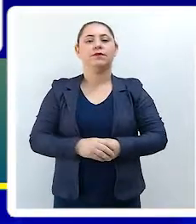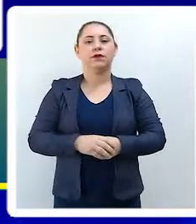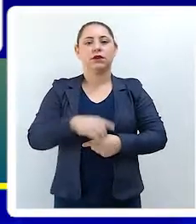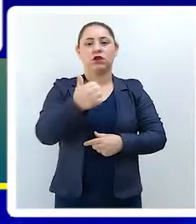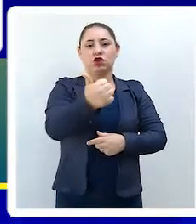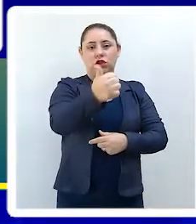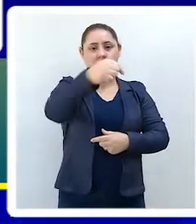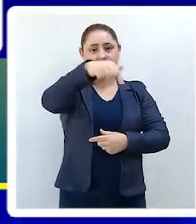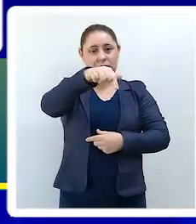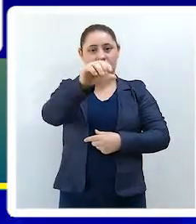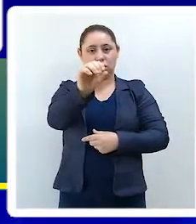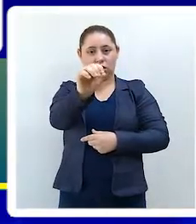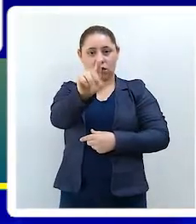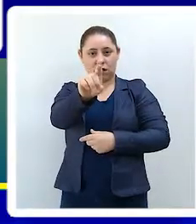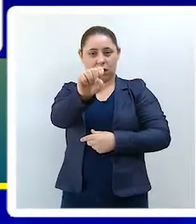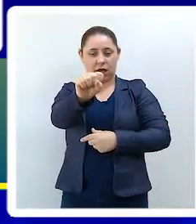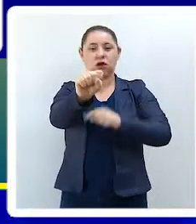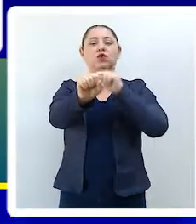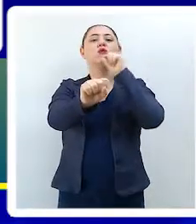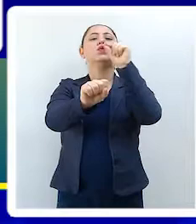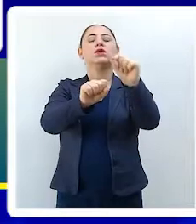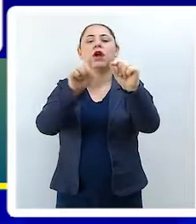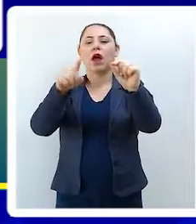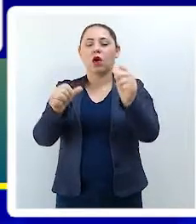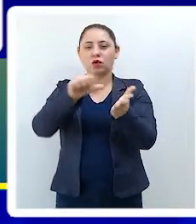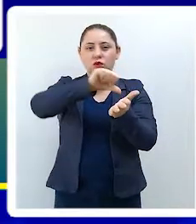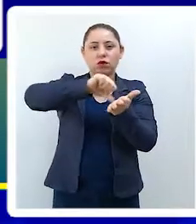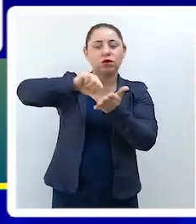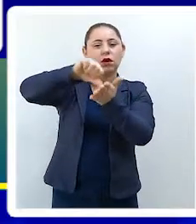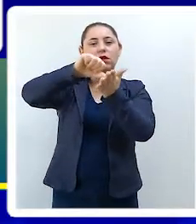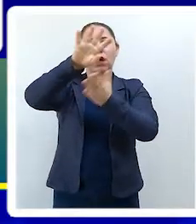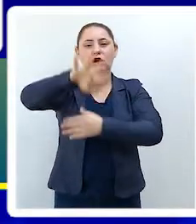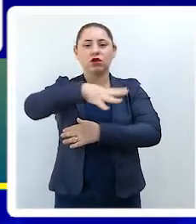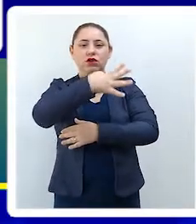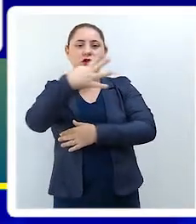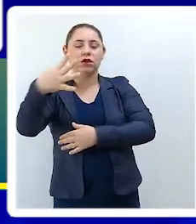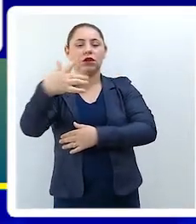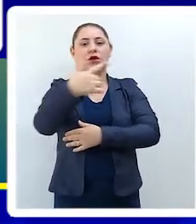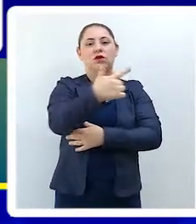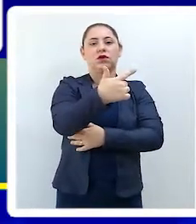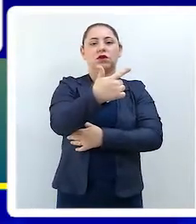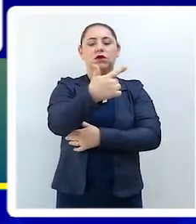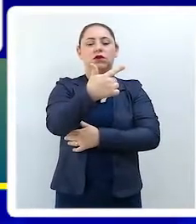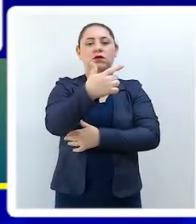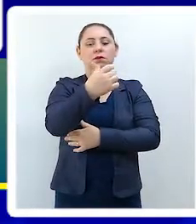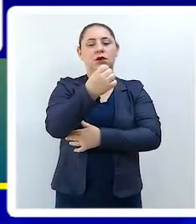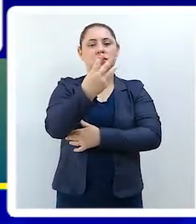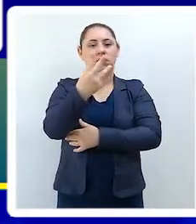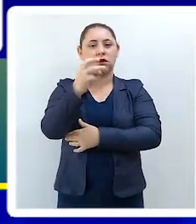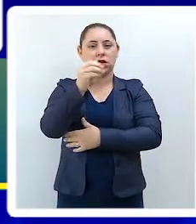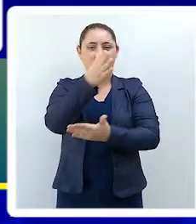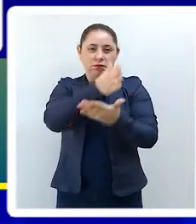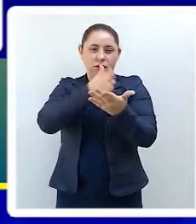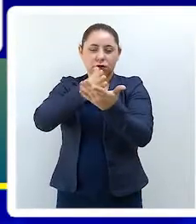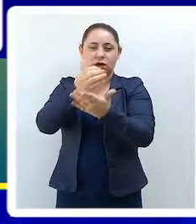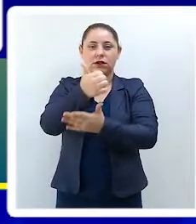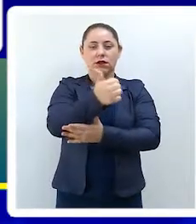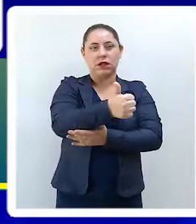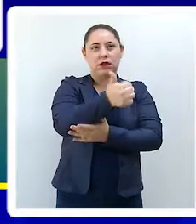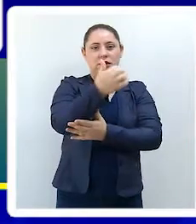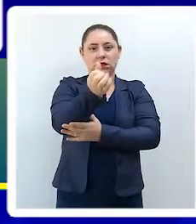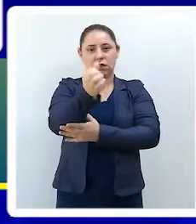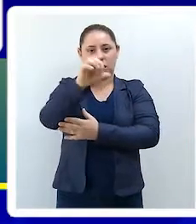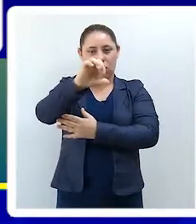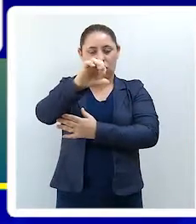Os 17 ODS, eles compõem, assim, o núcleo da Agenda 2030. Eles são subdivididos em